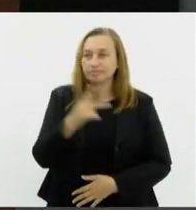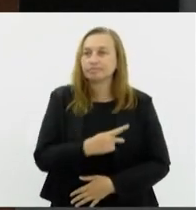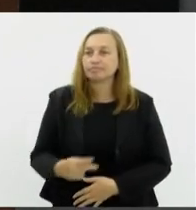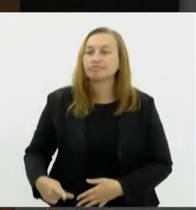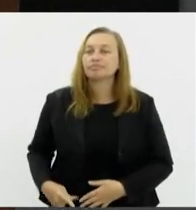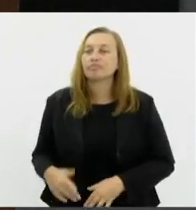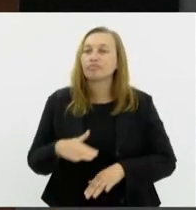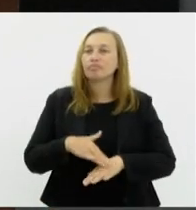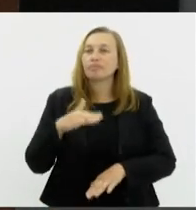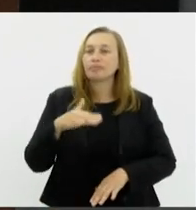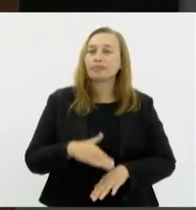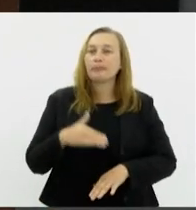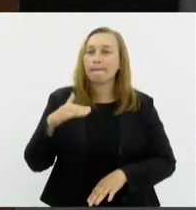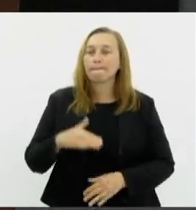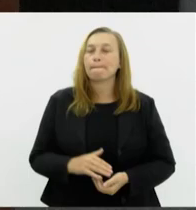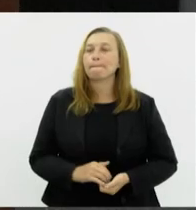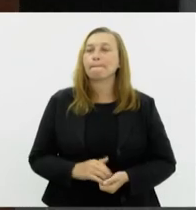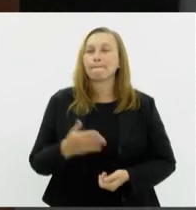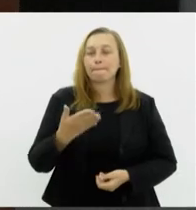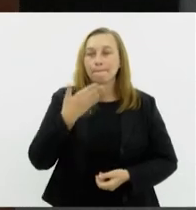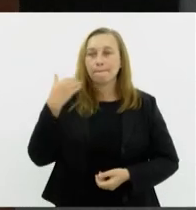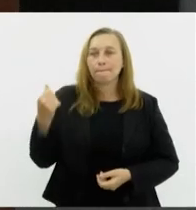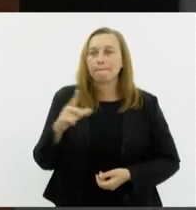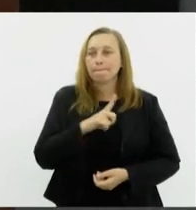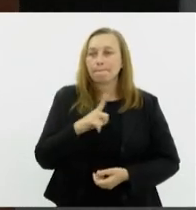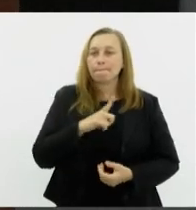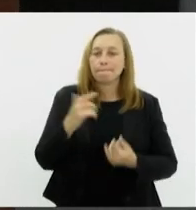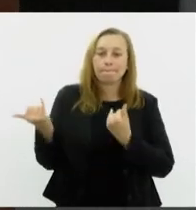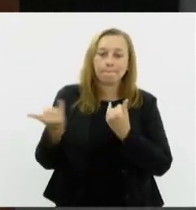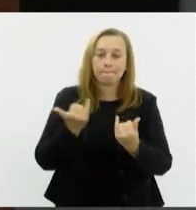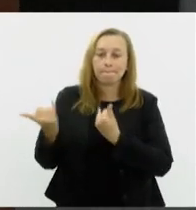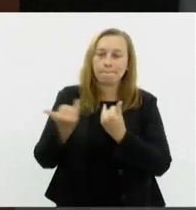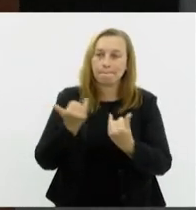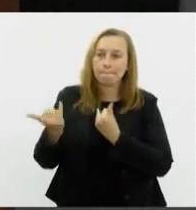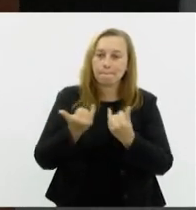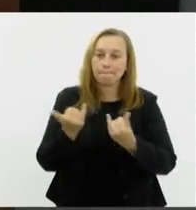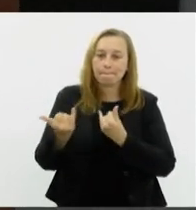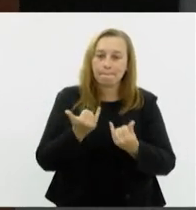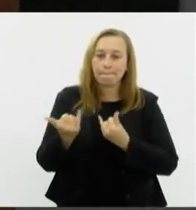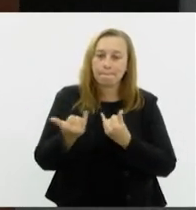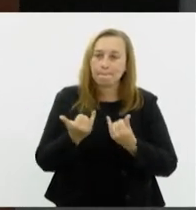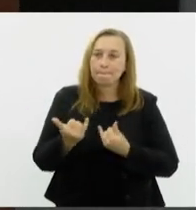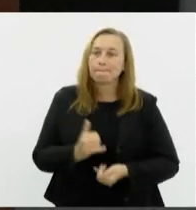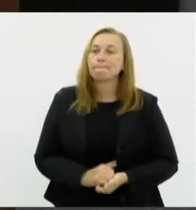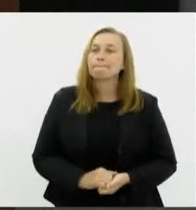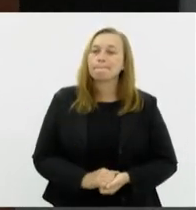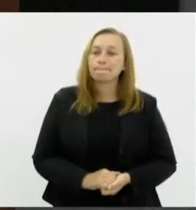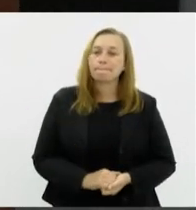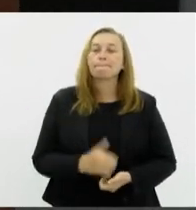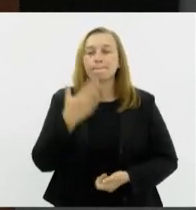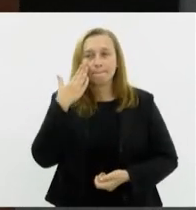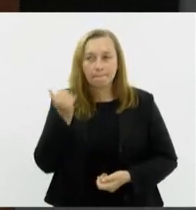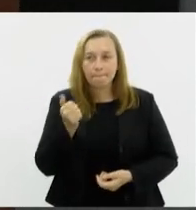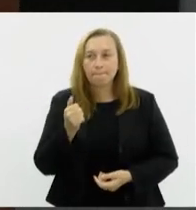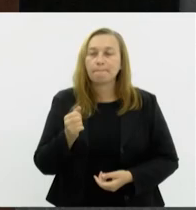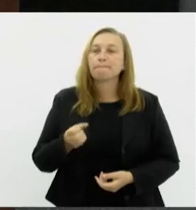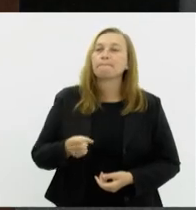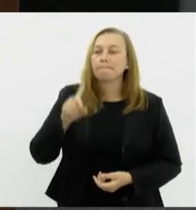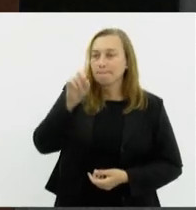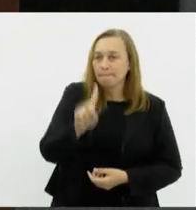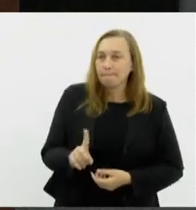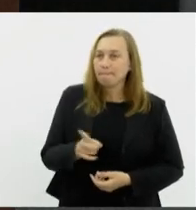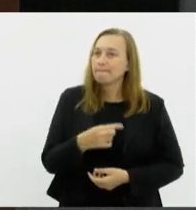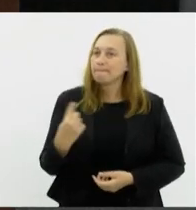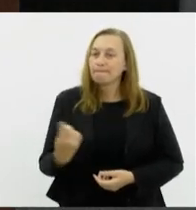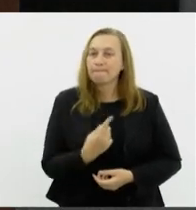mais e melhor tivermos informadas, né, mais de nós saberemos sobre os nossos direitos,